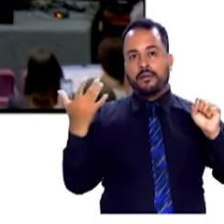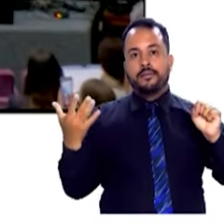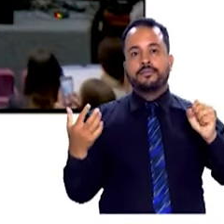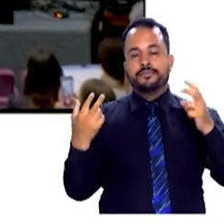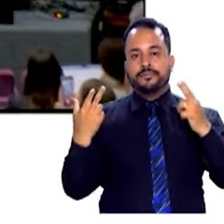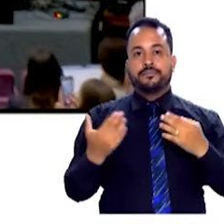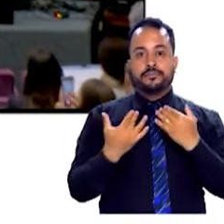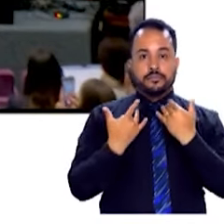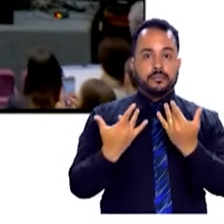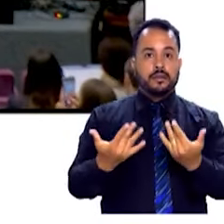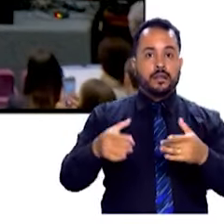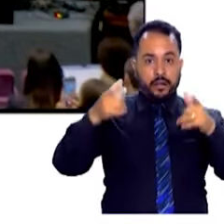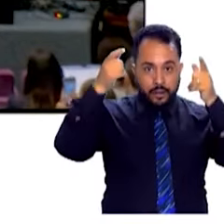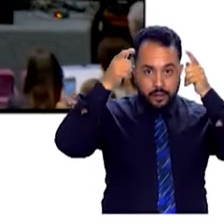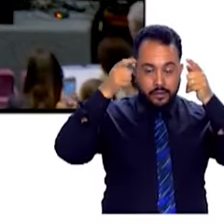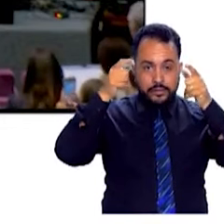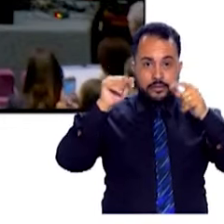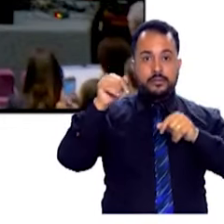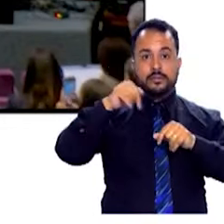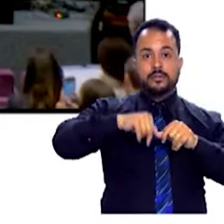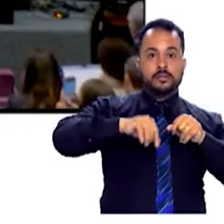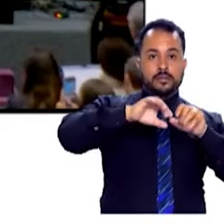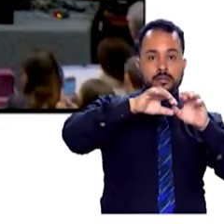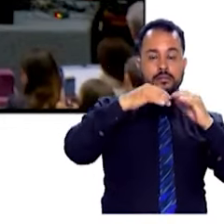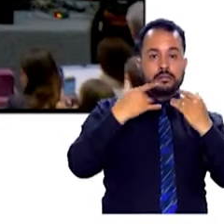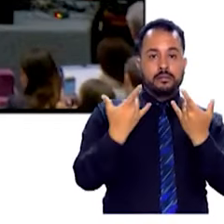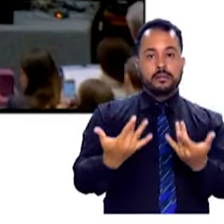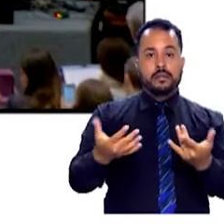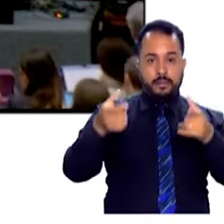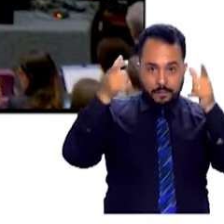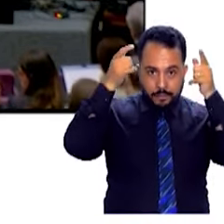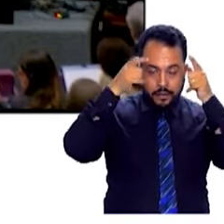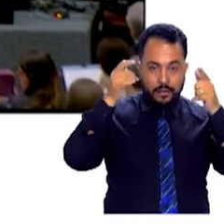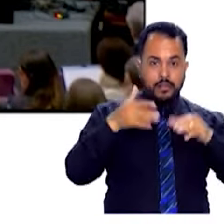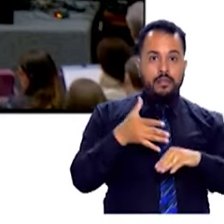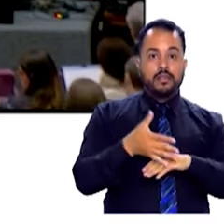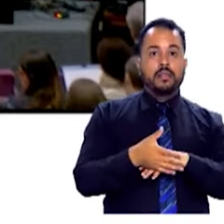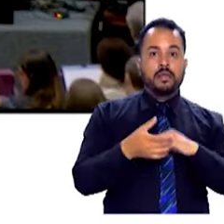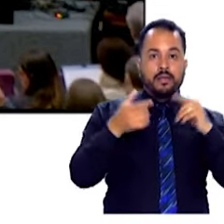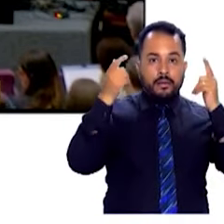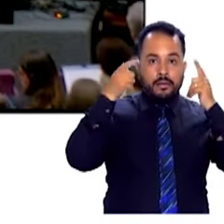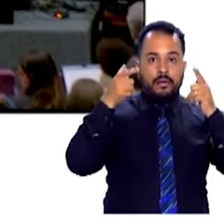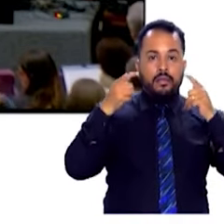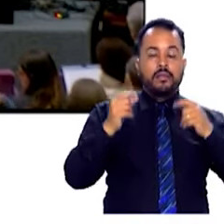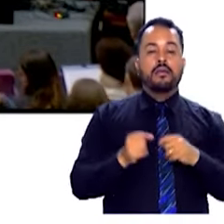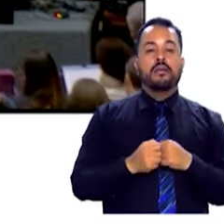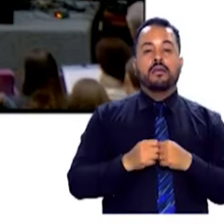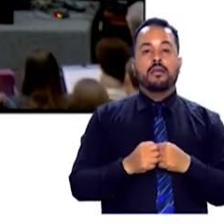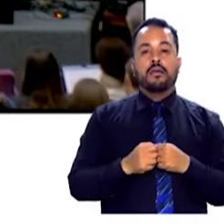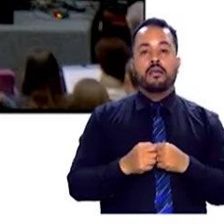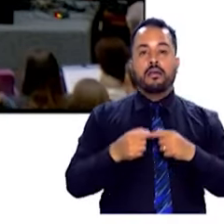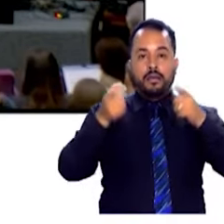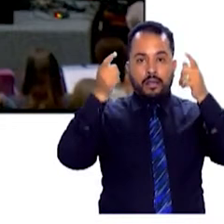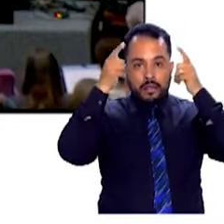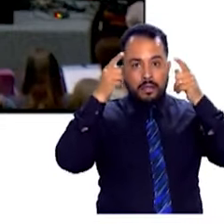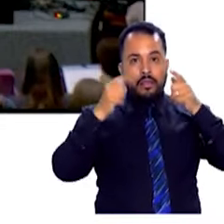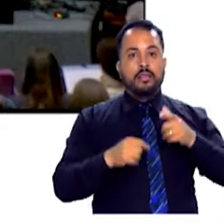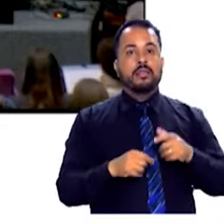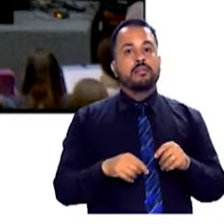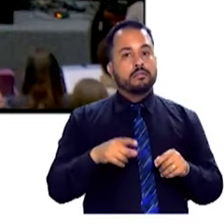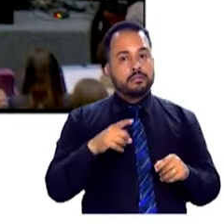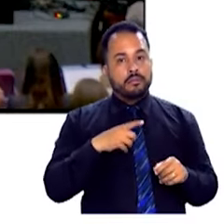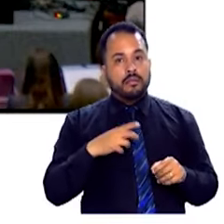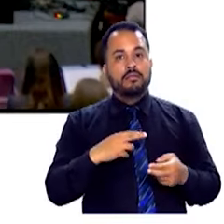rei só pode exercer poder a partir do Parlamento então é o rei no Parlamento Queen or King in parliament o rei tinha poderes prerrogativas para